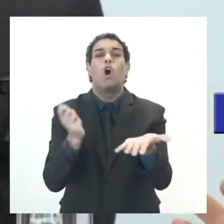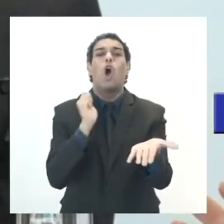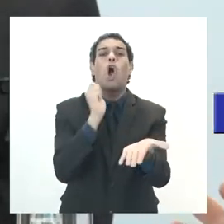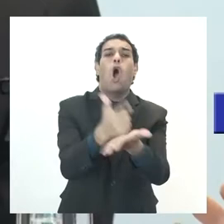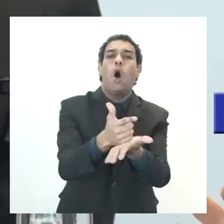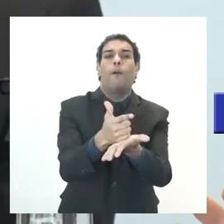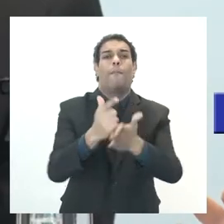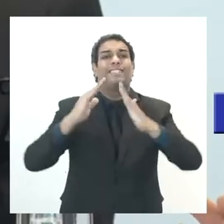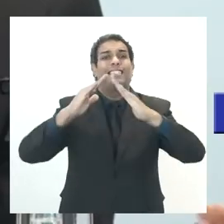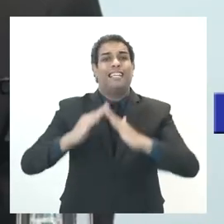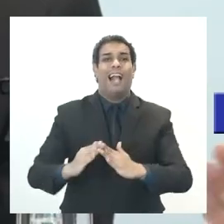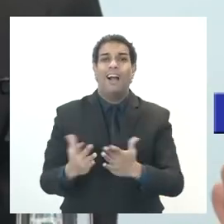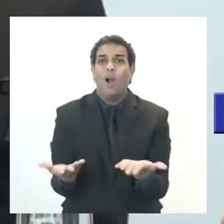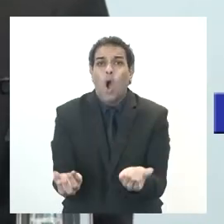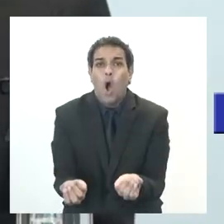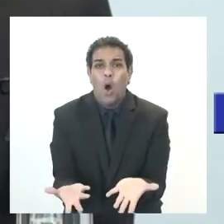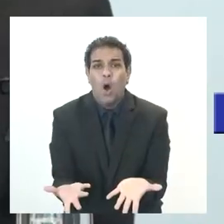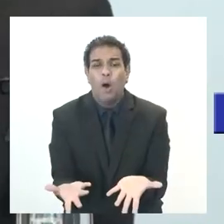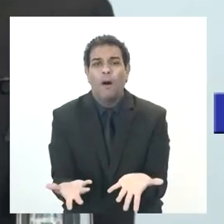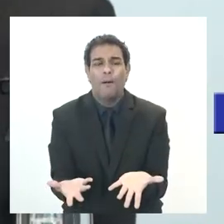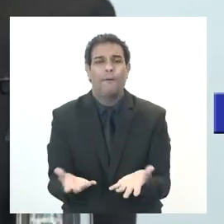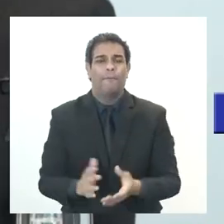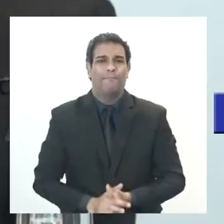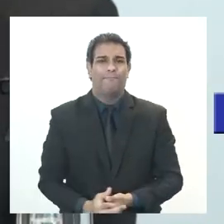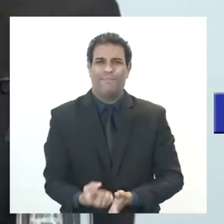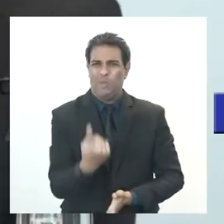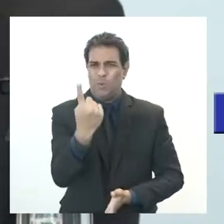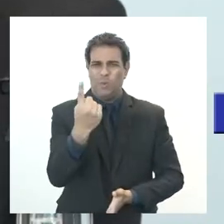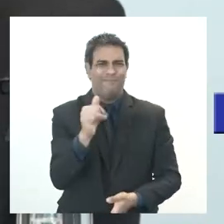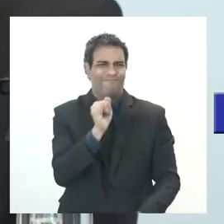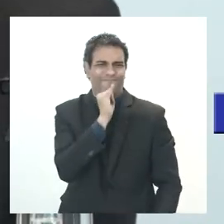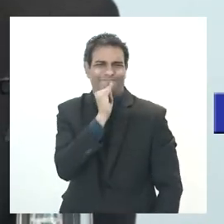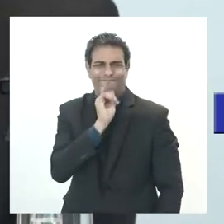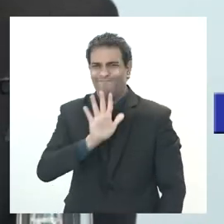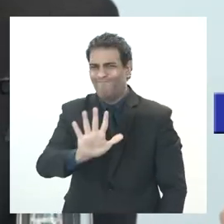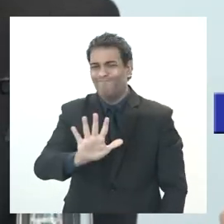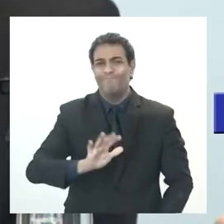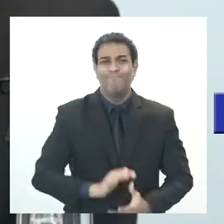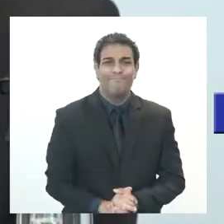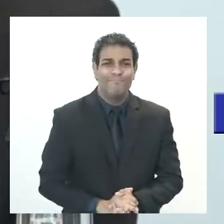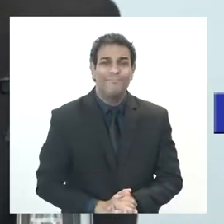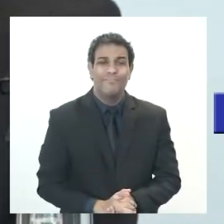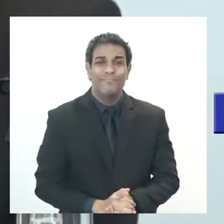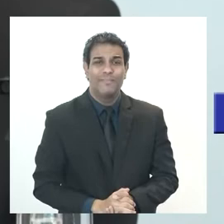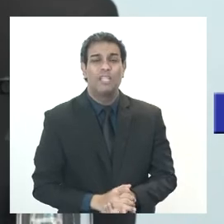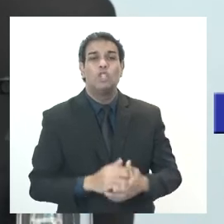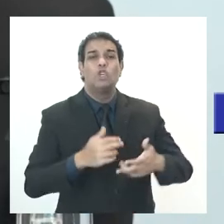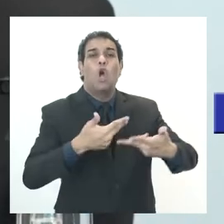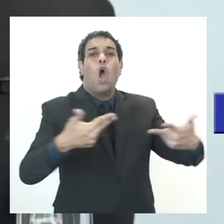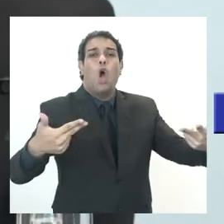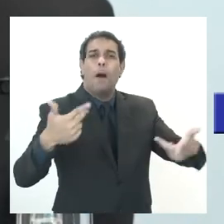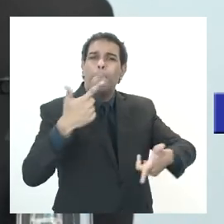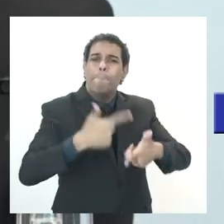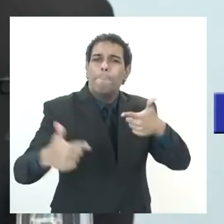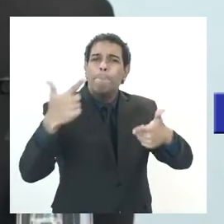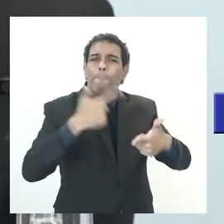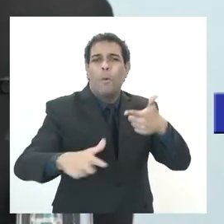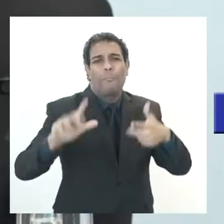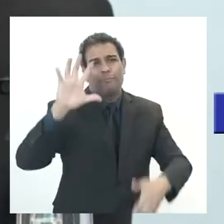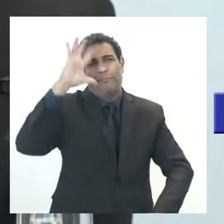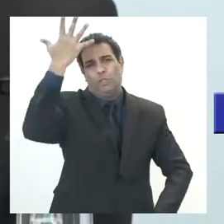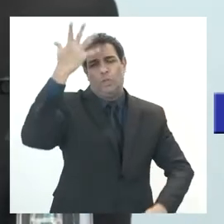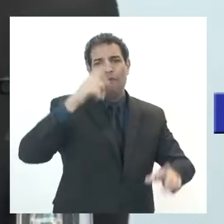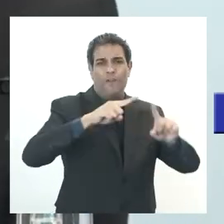compra a partir de casa para finalizar você tá um exemplo que é muito relevante no ataque ao serviço público e ao mundo do